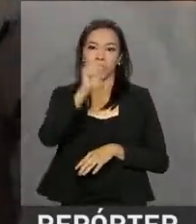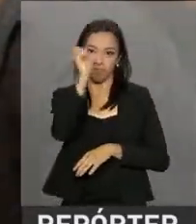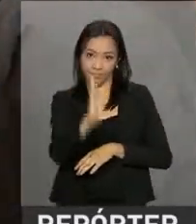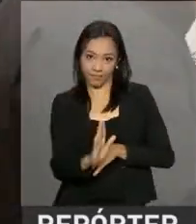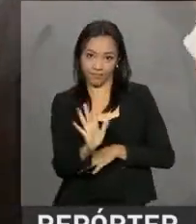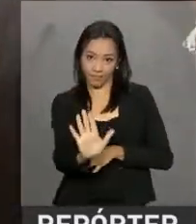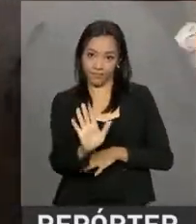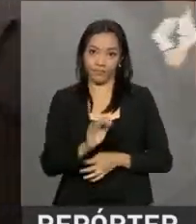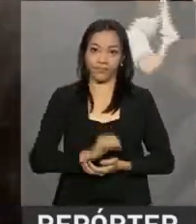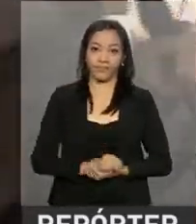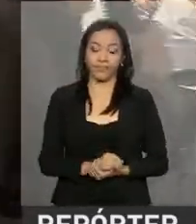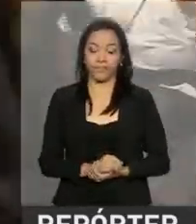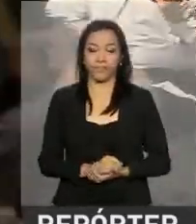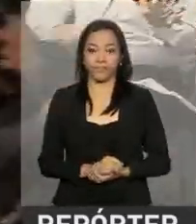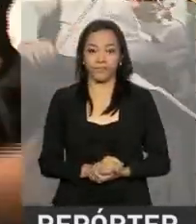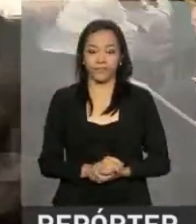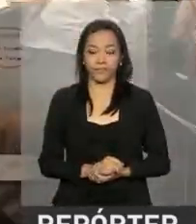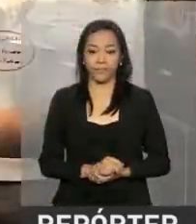é isso